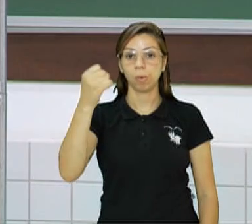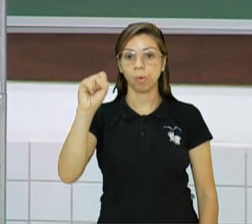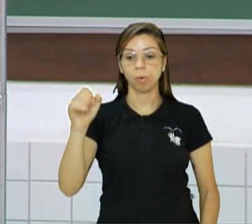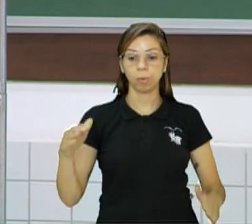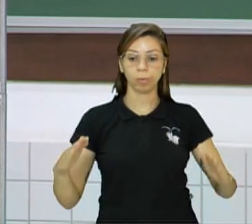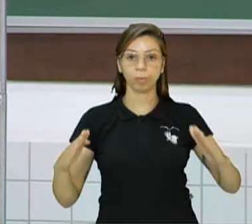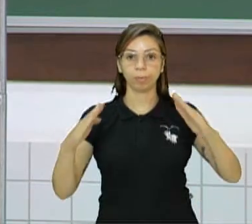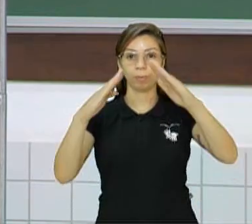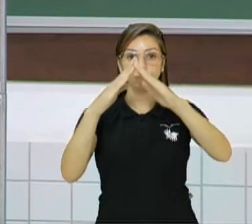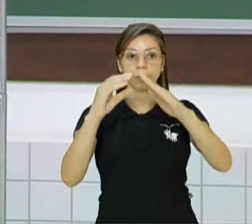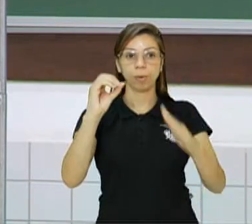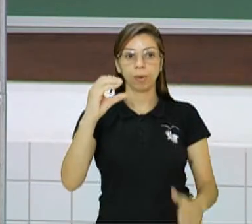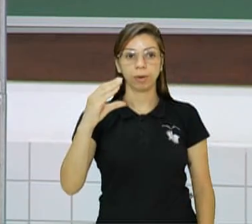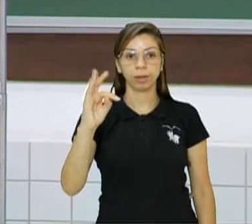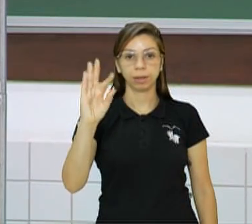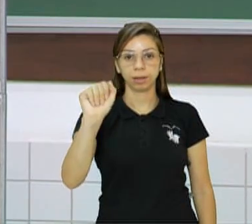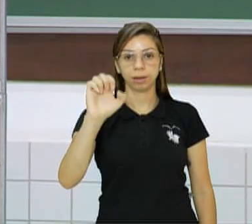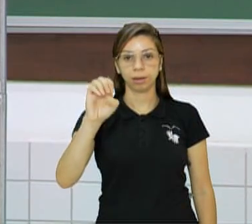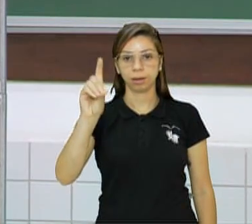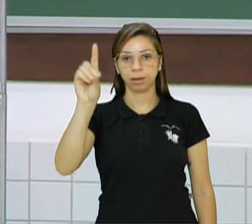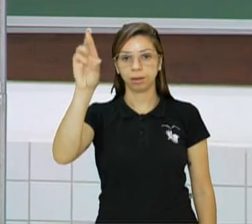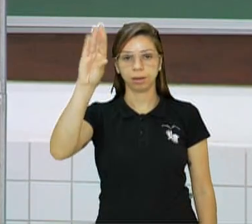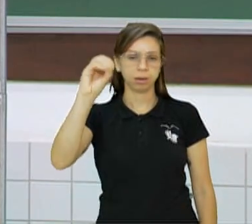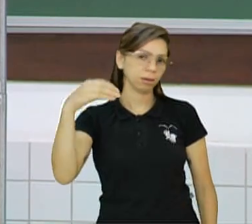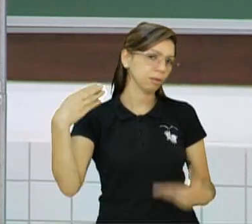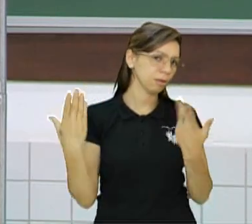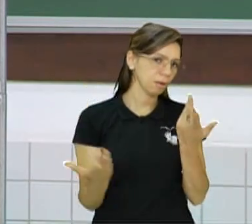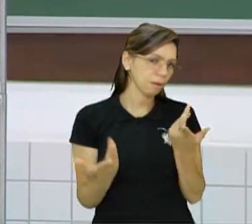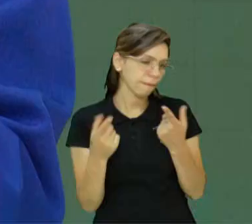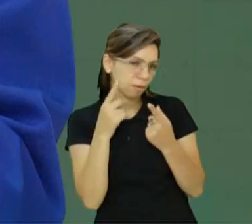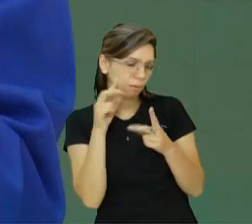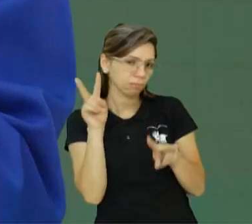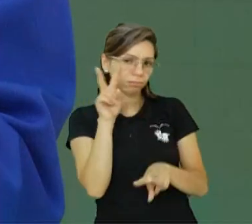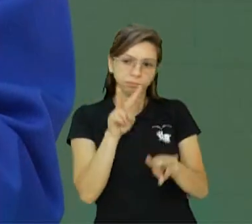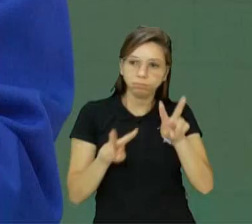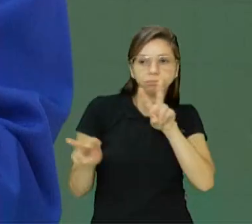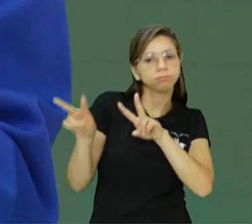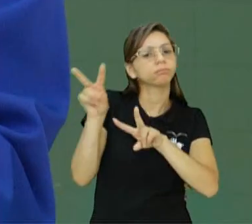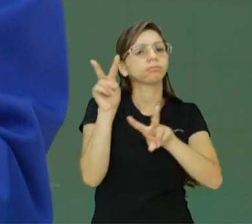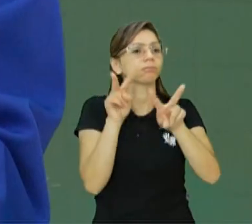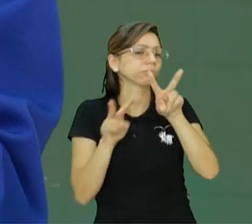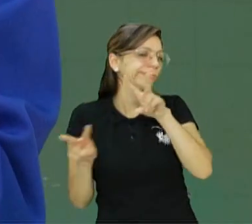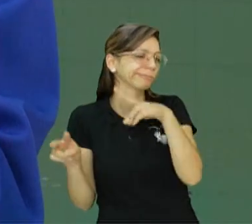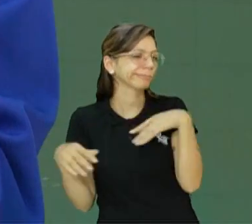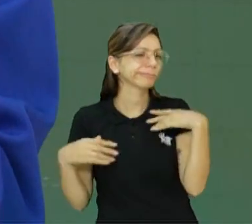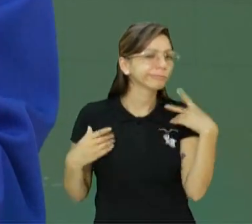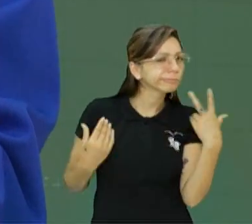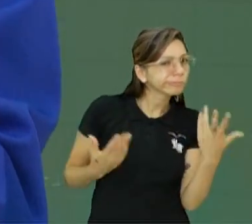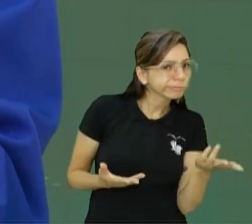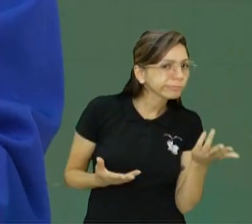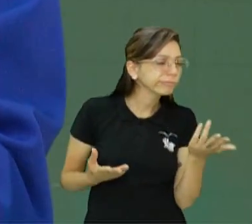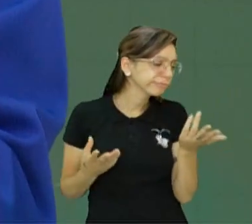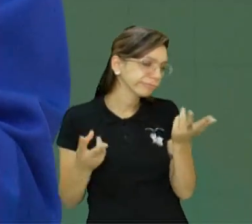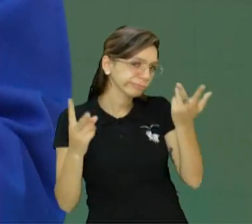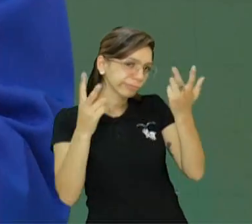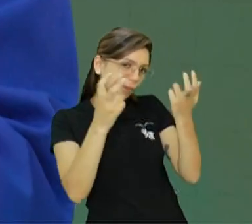nosso octaedro, tá? E vocês olhando ele aqui, será que vocês já não